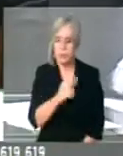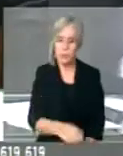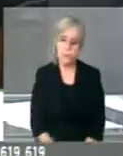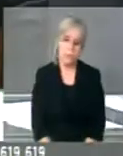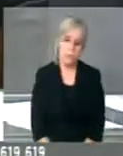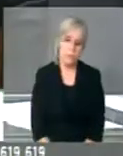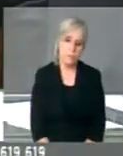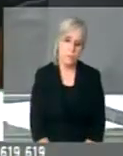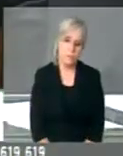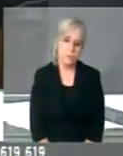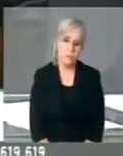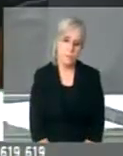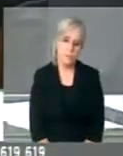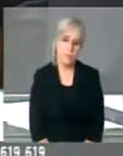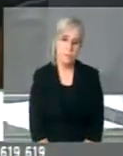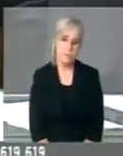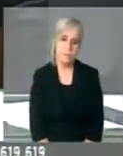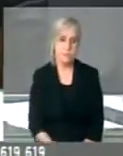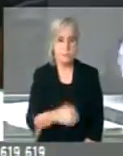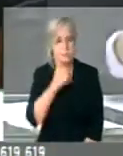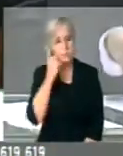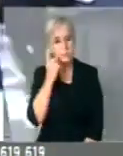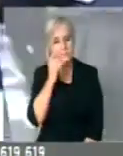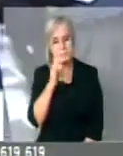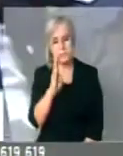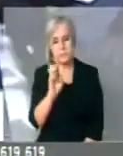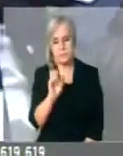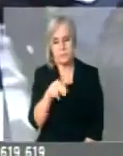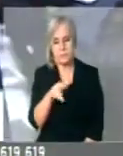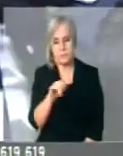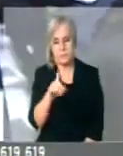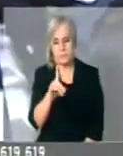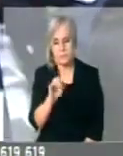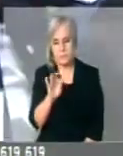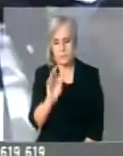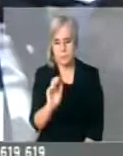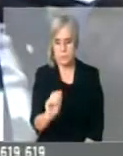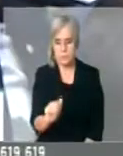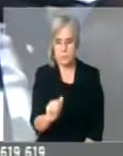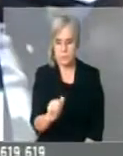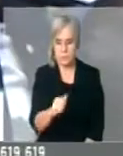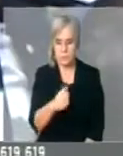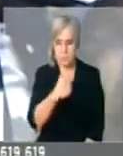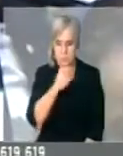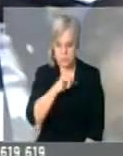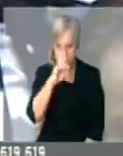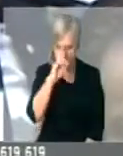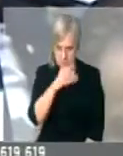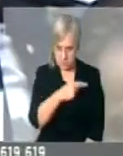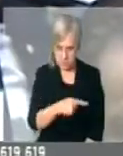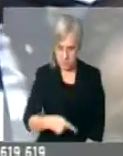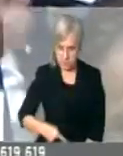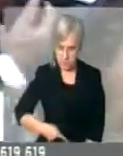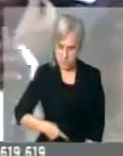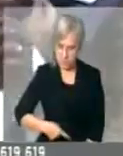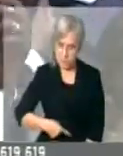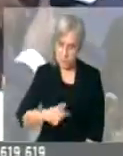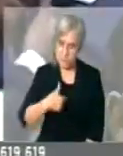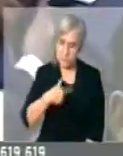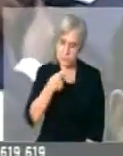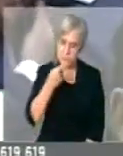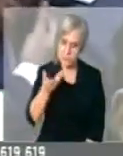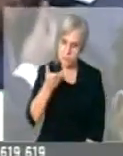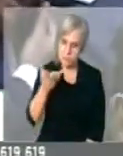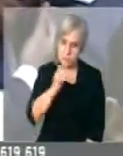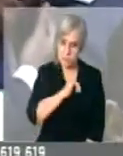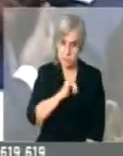Seis de um minuto, por favor. Deputado, deputada Benedita, primeiro, depois deputado. Senhor presidente, eu quero comunicar a Vossa Excelência de